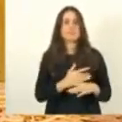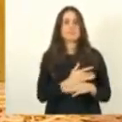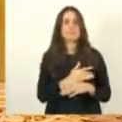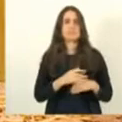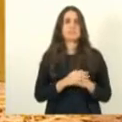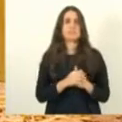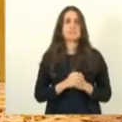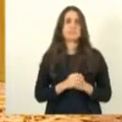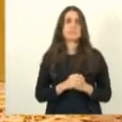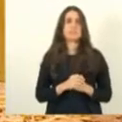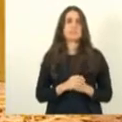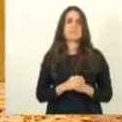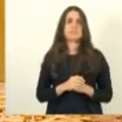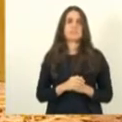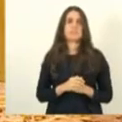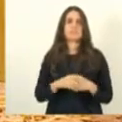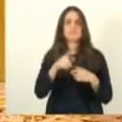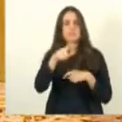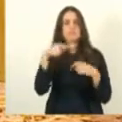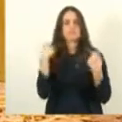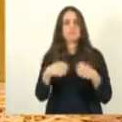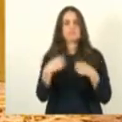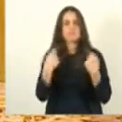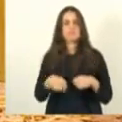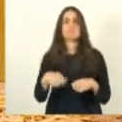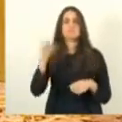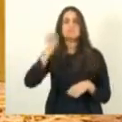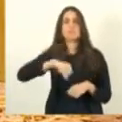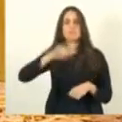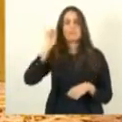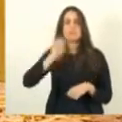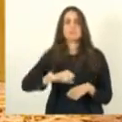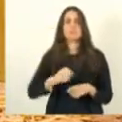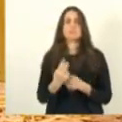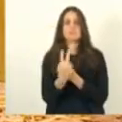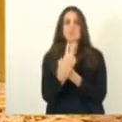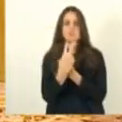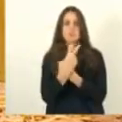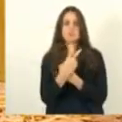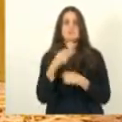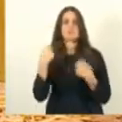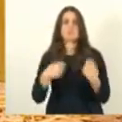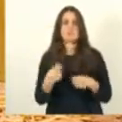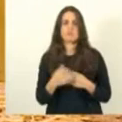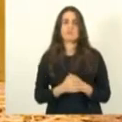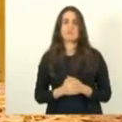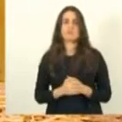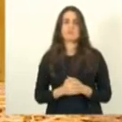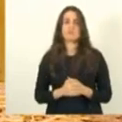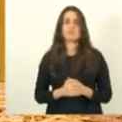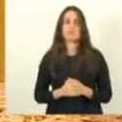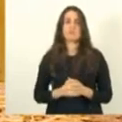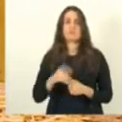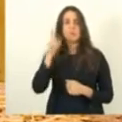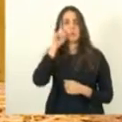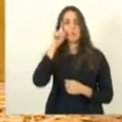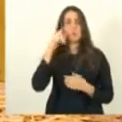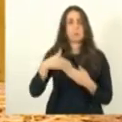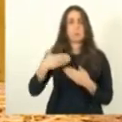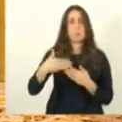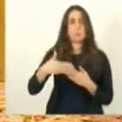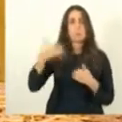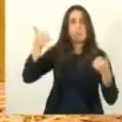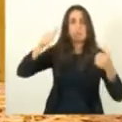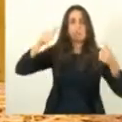cidade, de modo que vocês precisam se proteger. A situação, cada dia que passa,